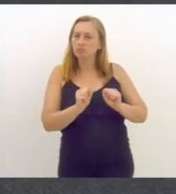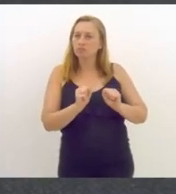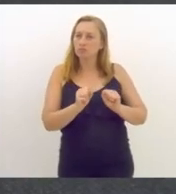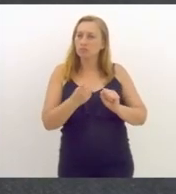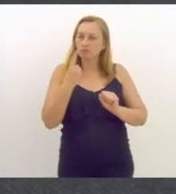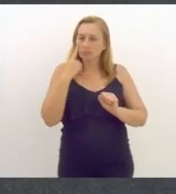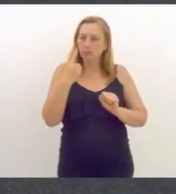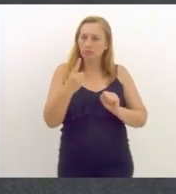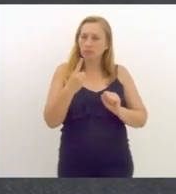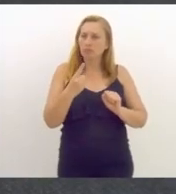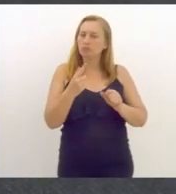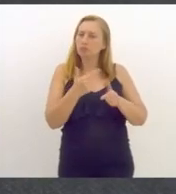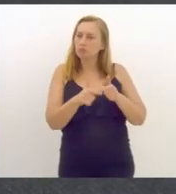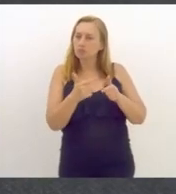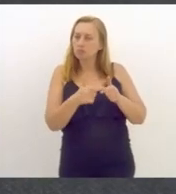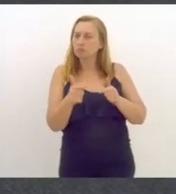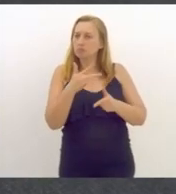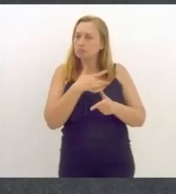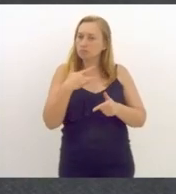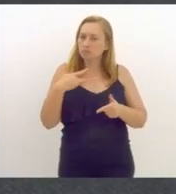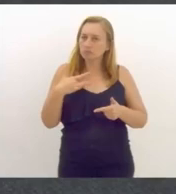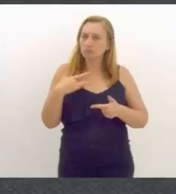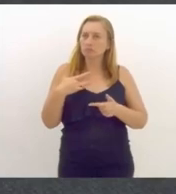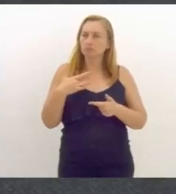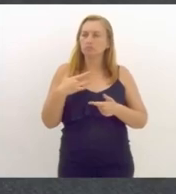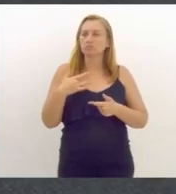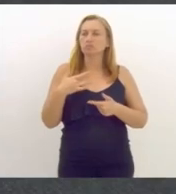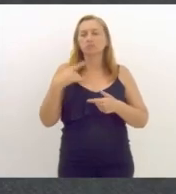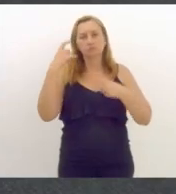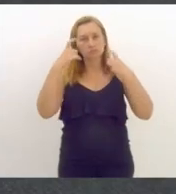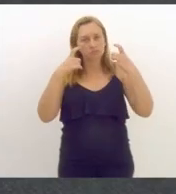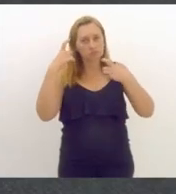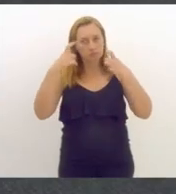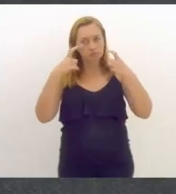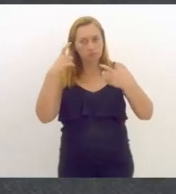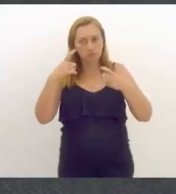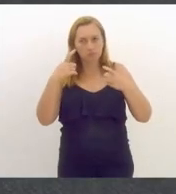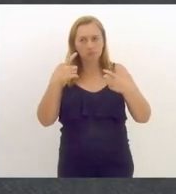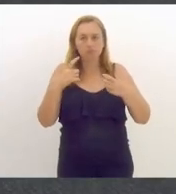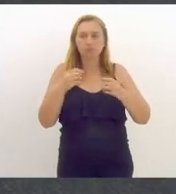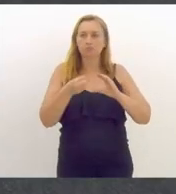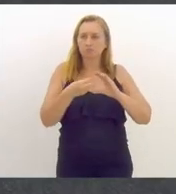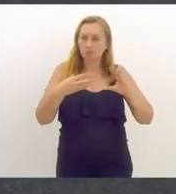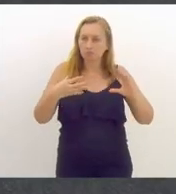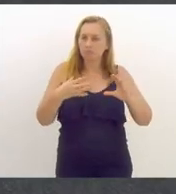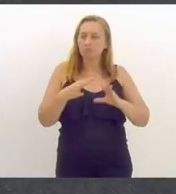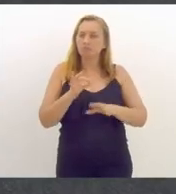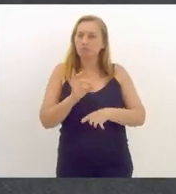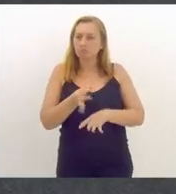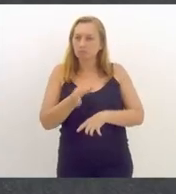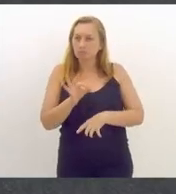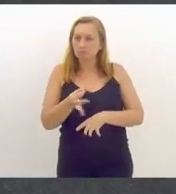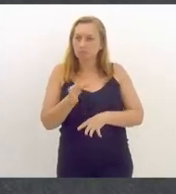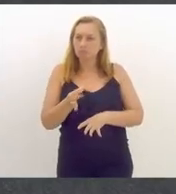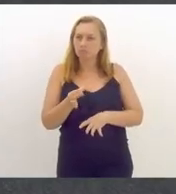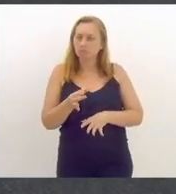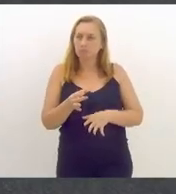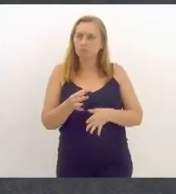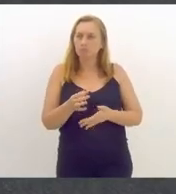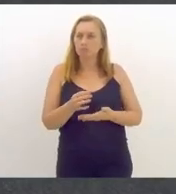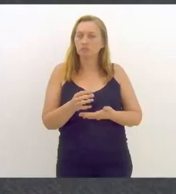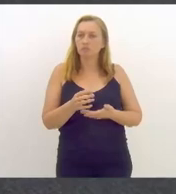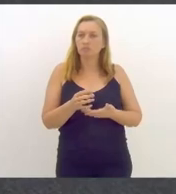Esse é um problema de saúde que vem preocupando que esse caracteriza exatamente pelo descuido